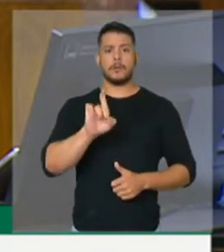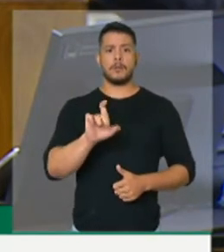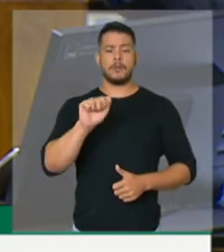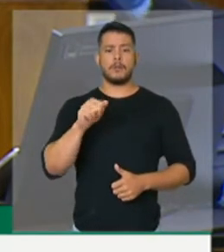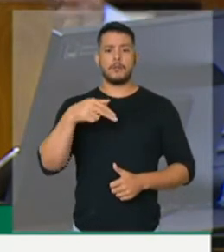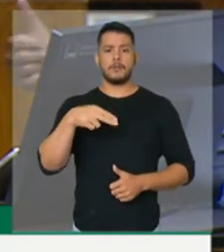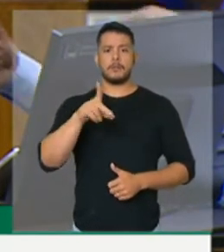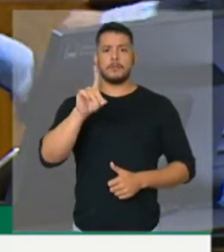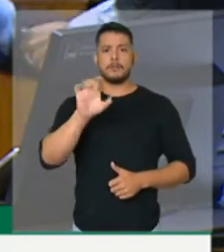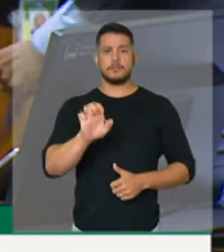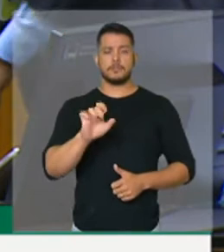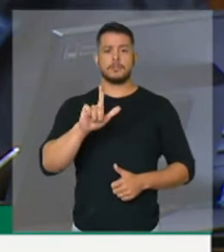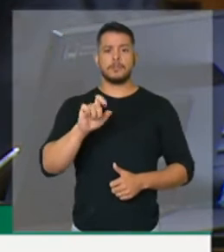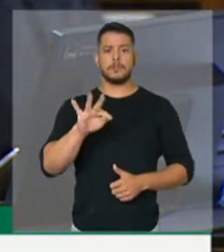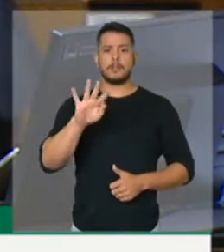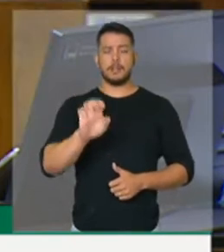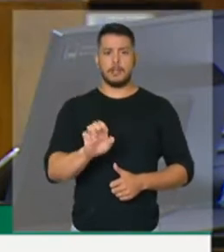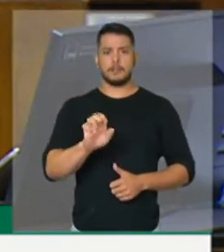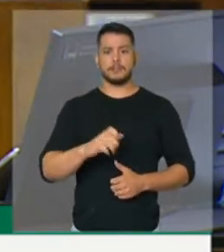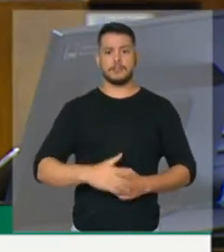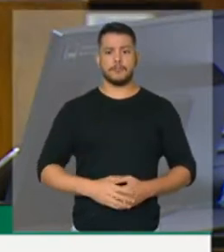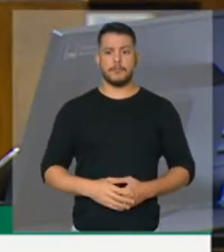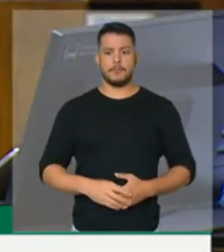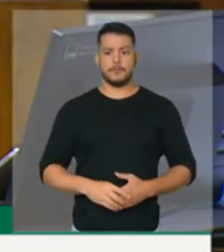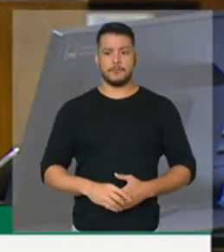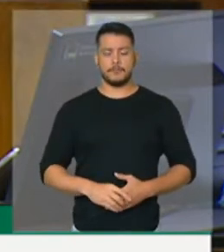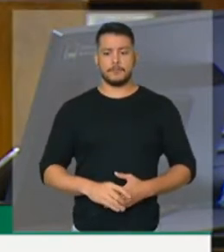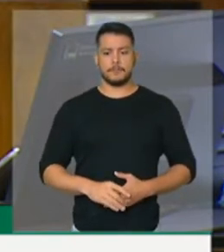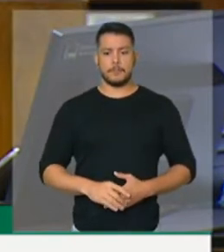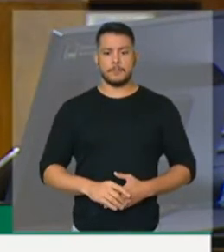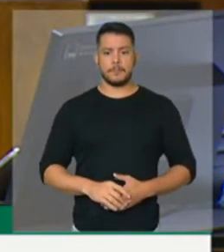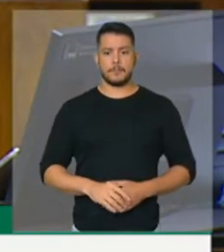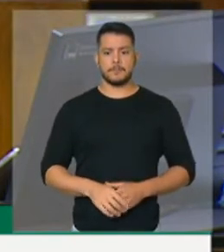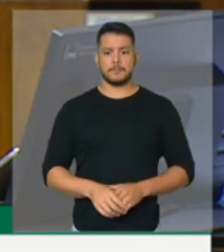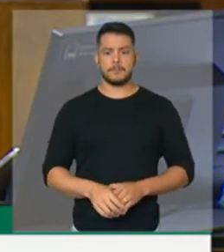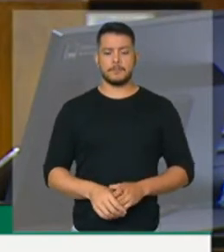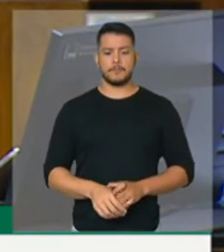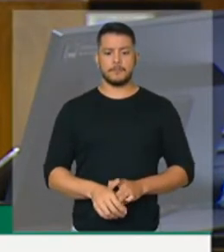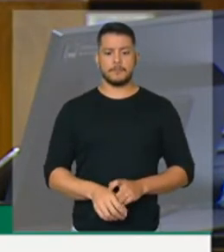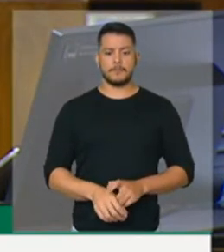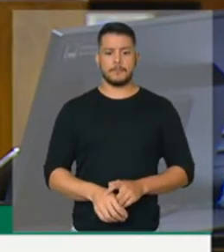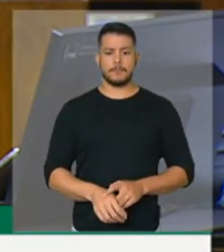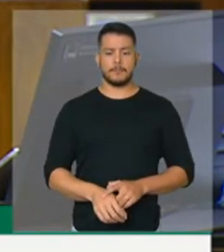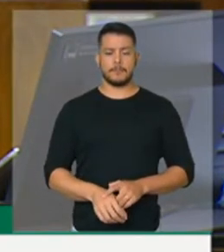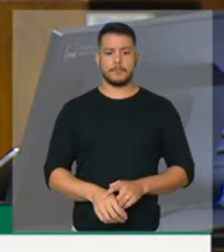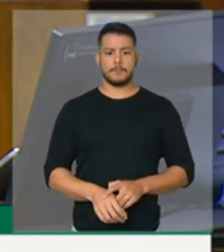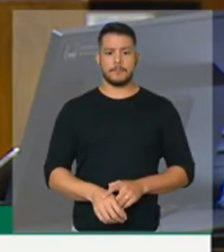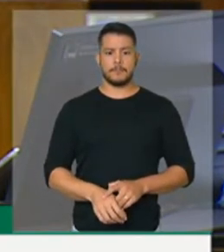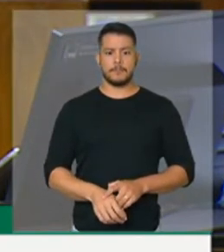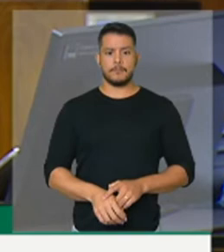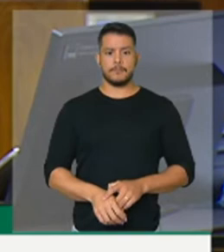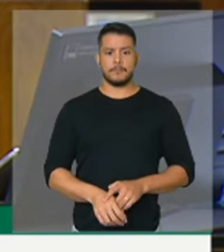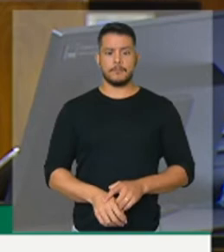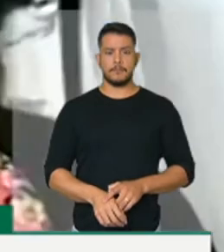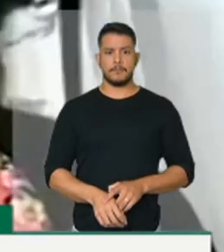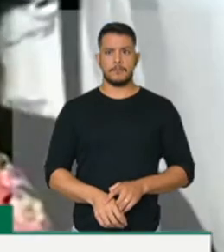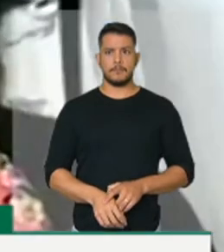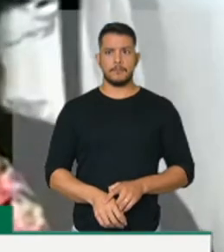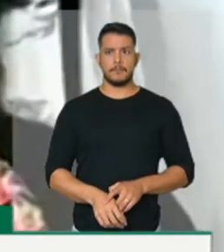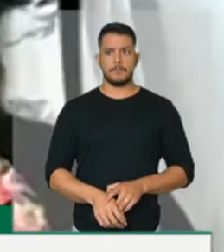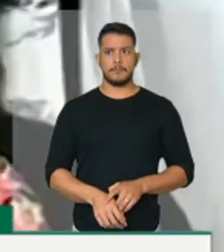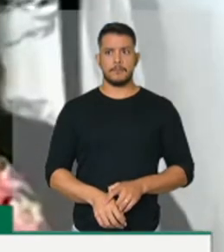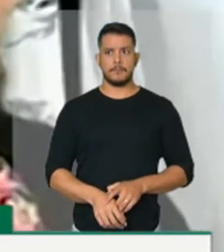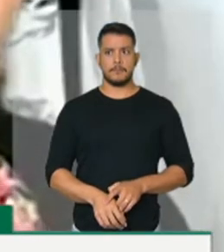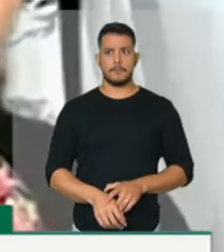conforme for, aí os líderes vão abrindo mão ou não da inscrição. Deputado Alexandre Leite, para formar a questão de ordem. Presidente, após a votação, eu gostaria de usar o tempo de liderança também, mas